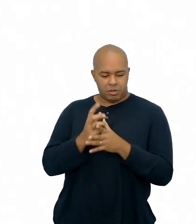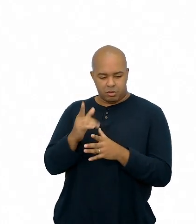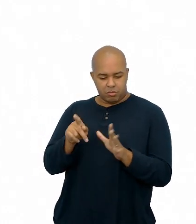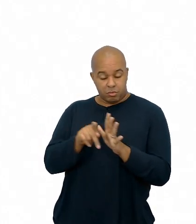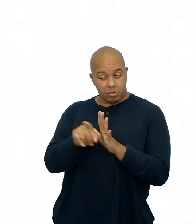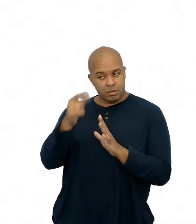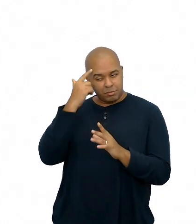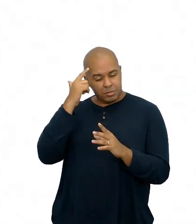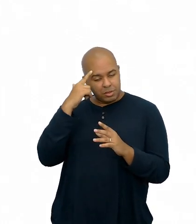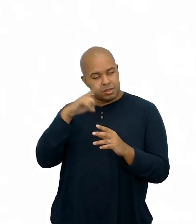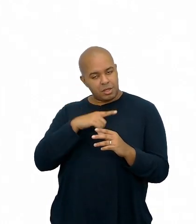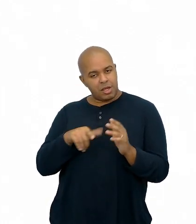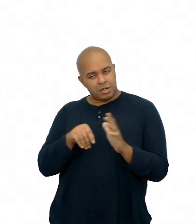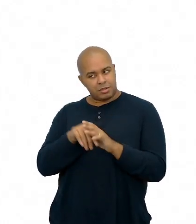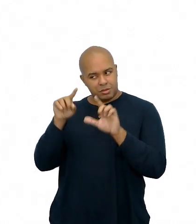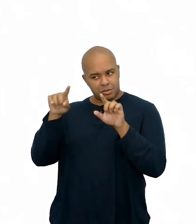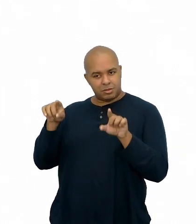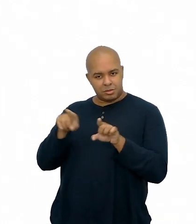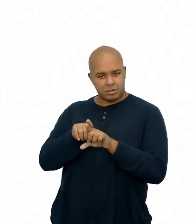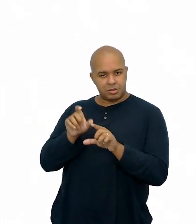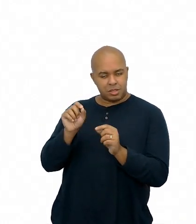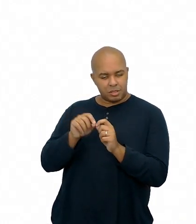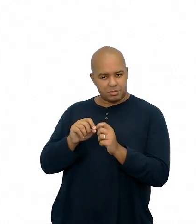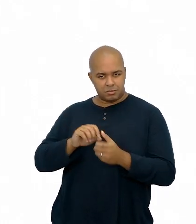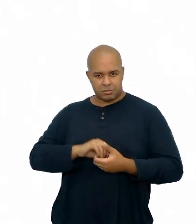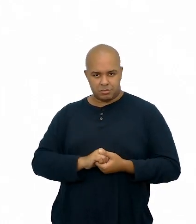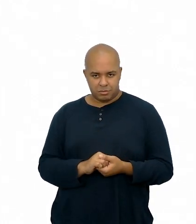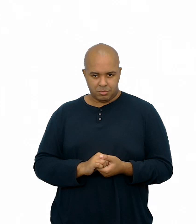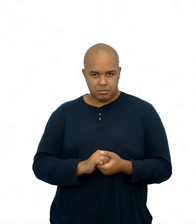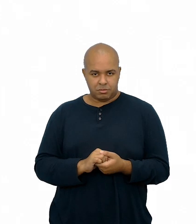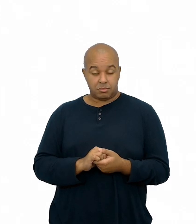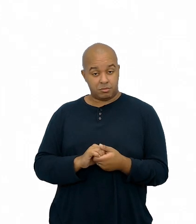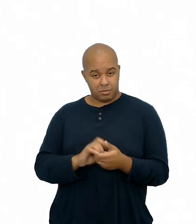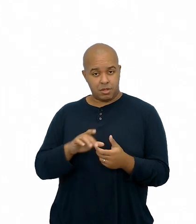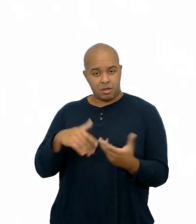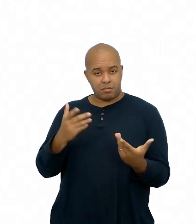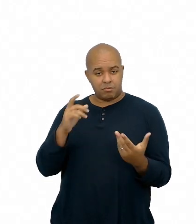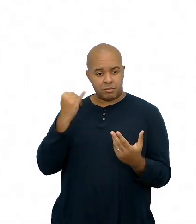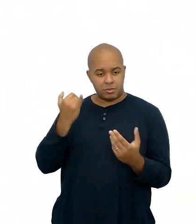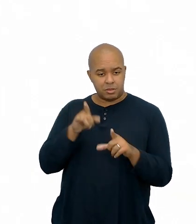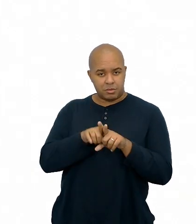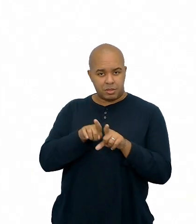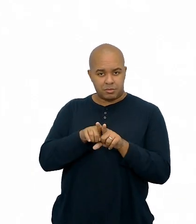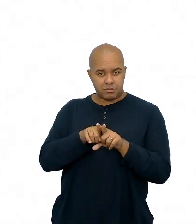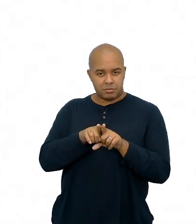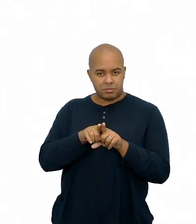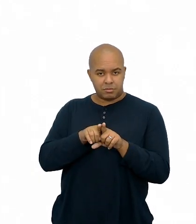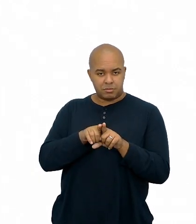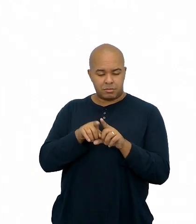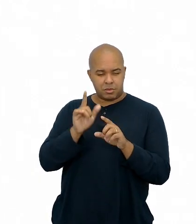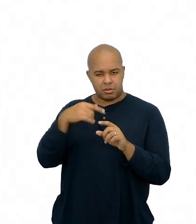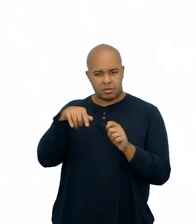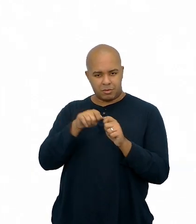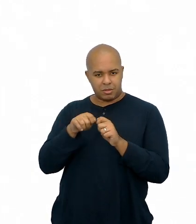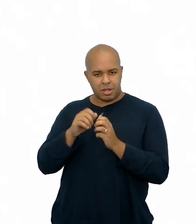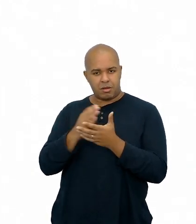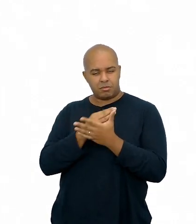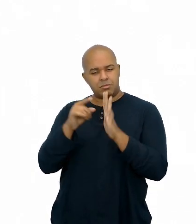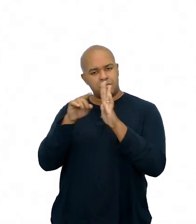eles imaginam que tenham aí das moedas, né? Então, é importante também a gente fazer